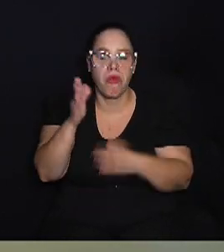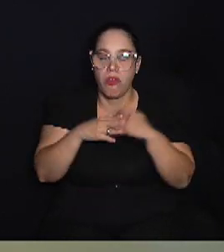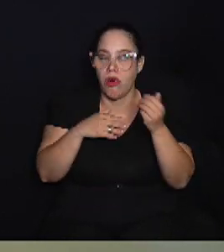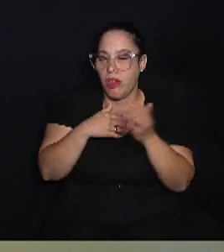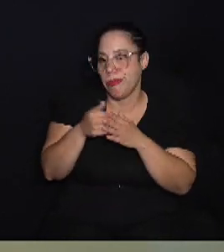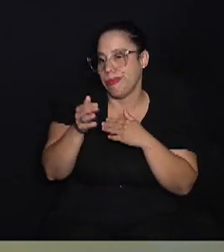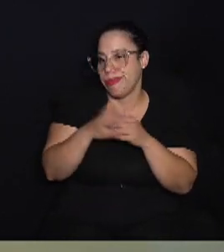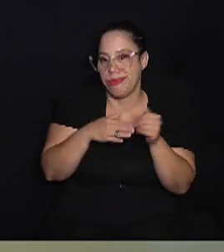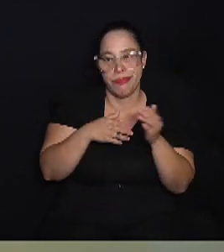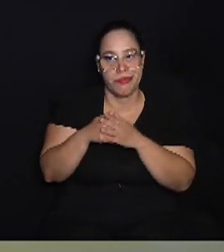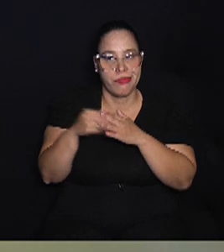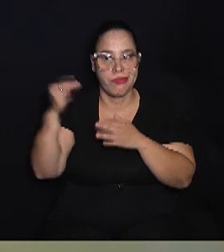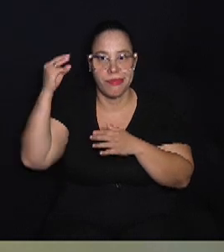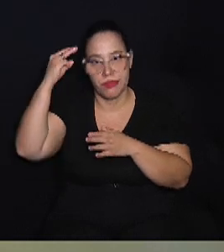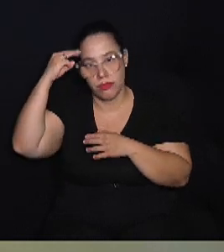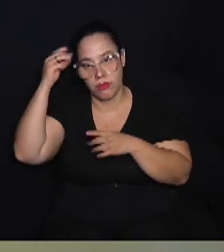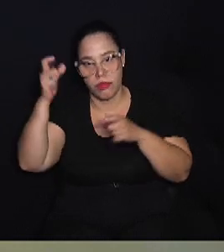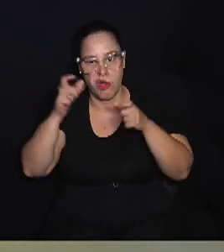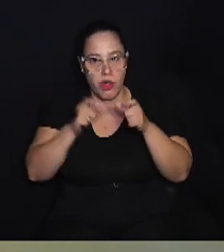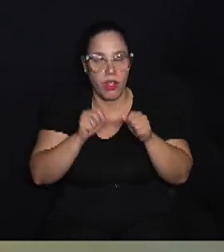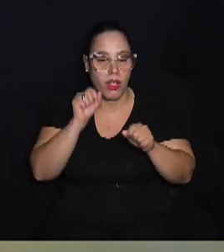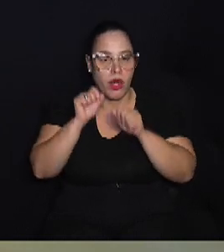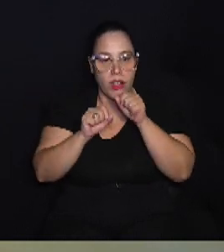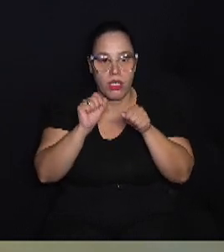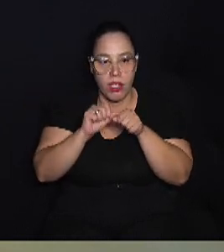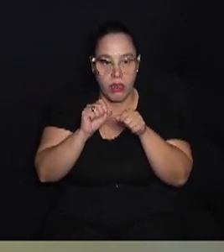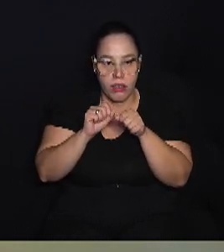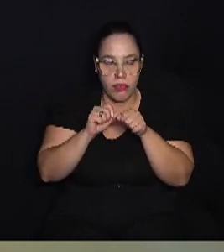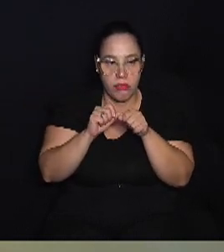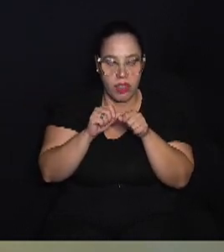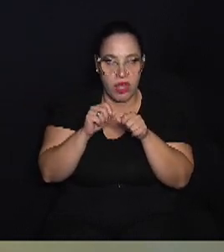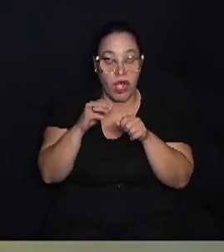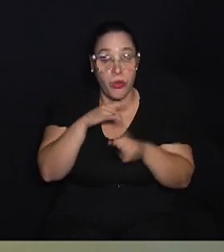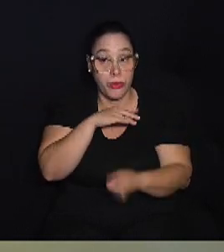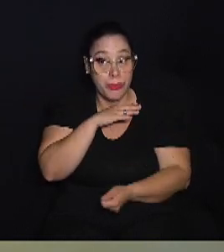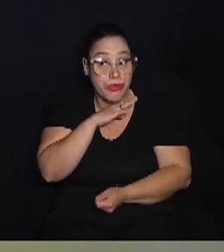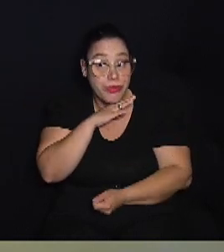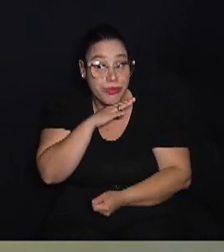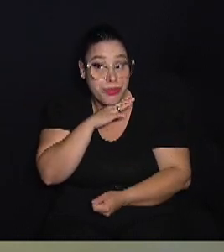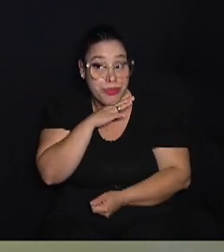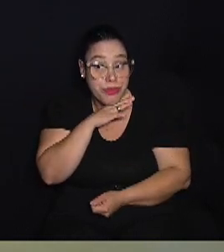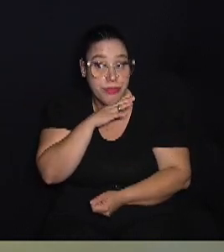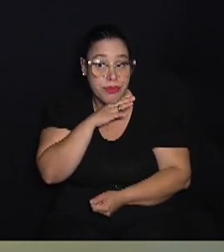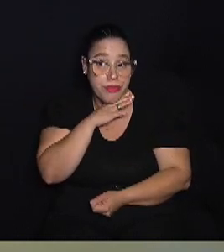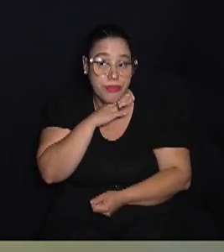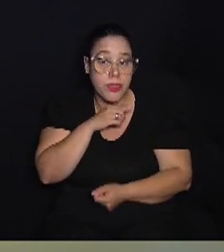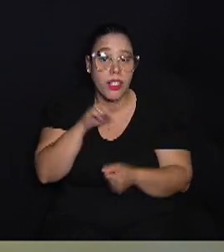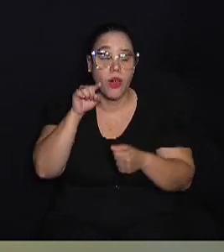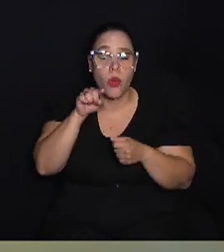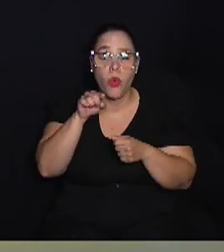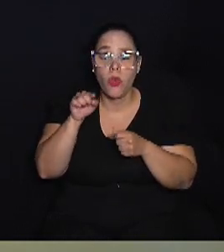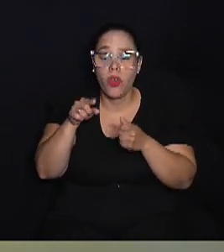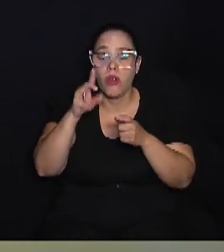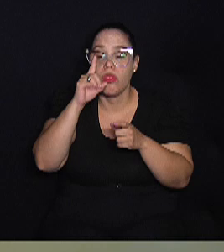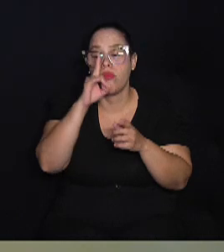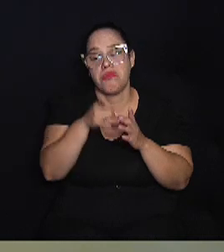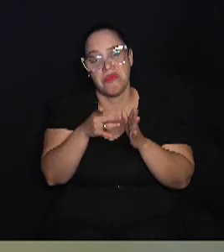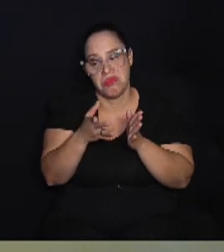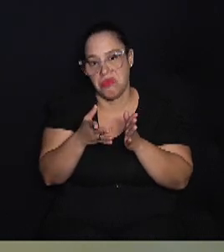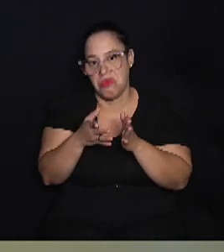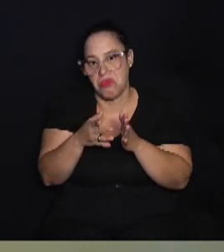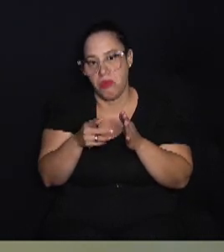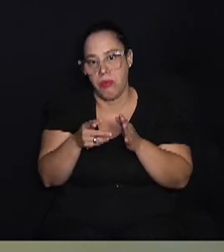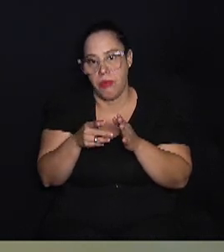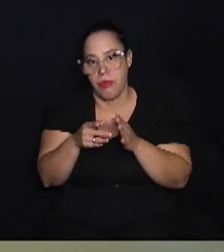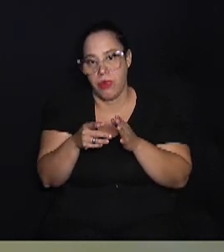Então, o médico vai analisar que tipo de memória está deficiente. Se tiver, ele vai indicar para